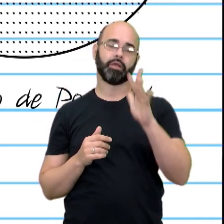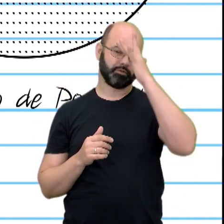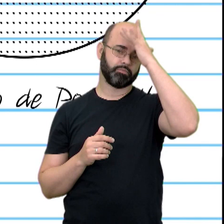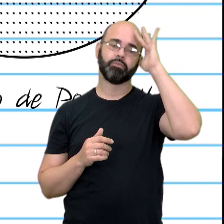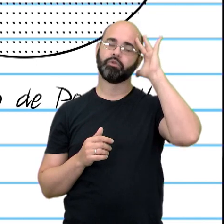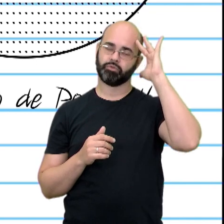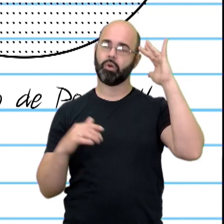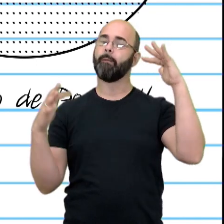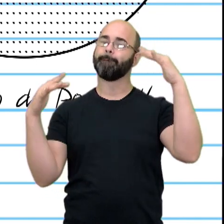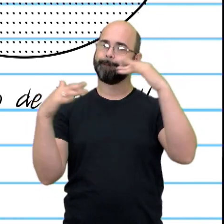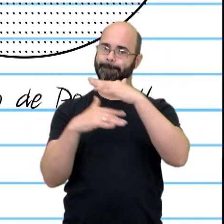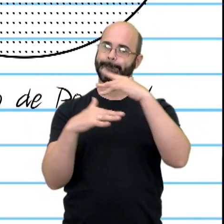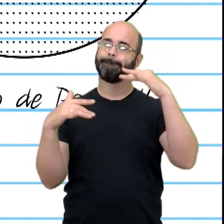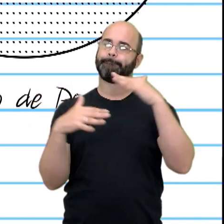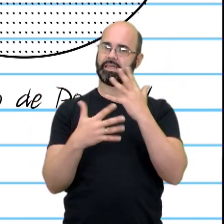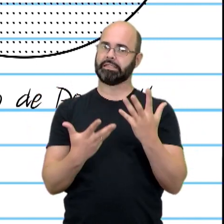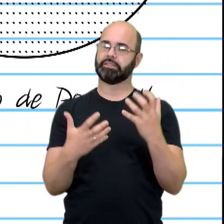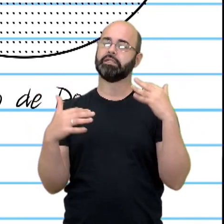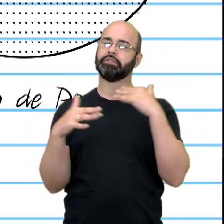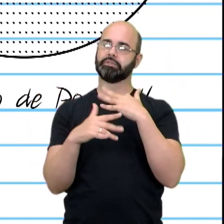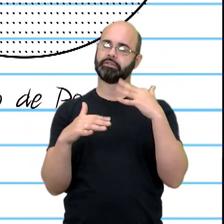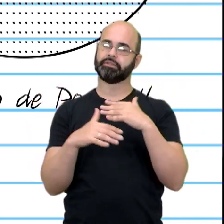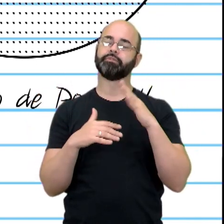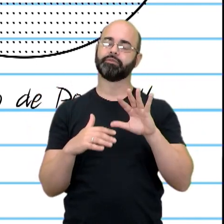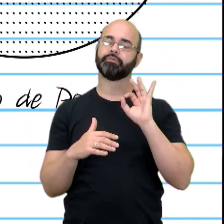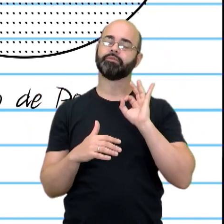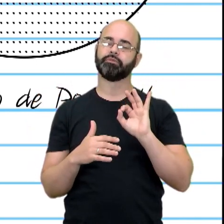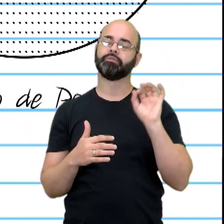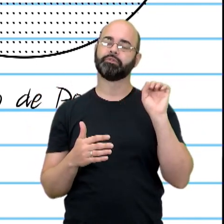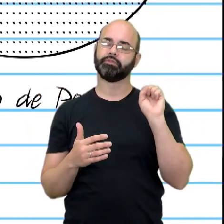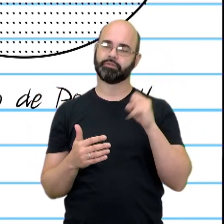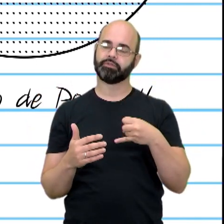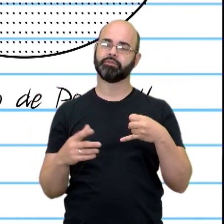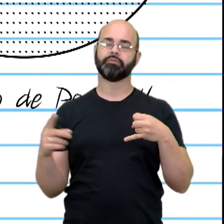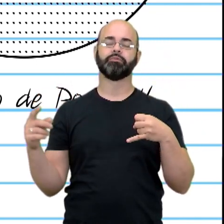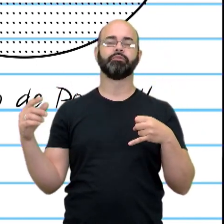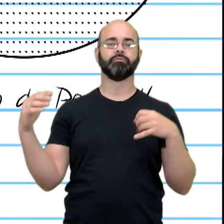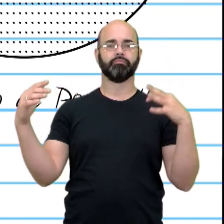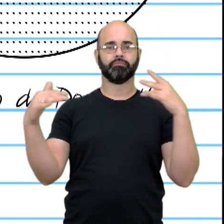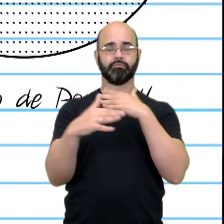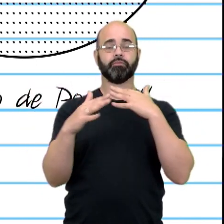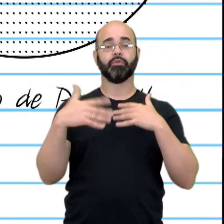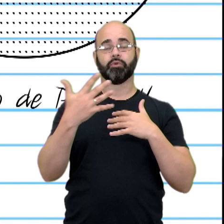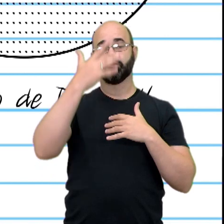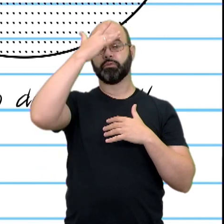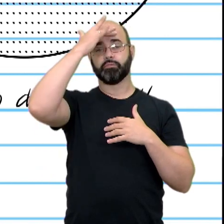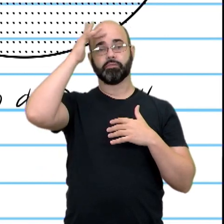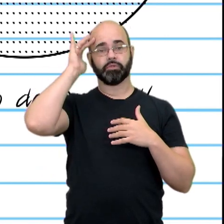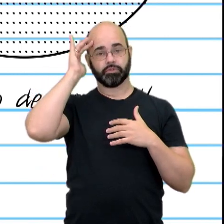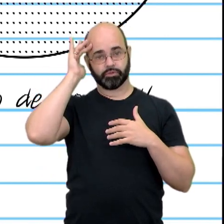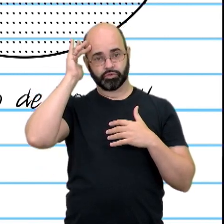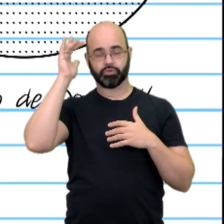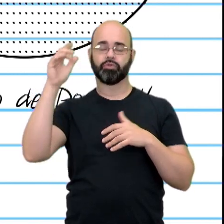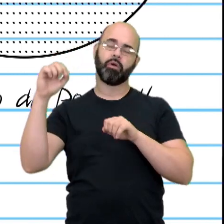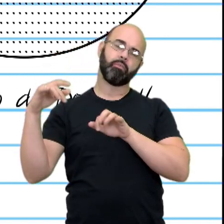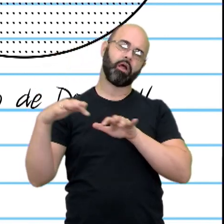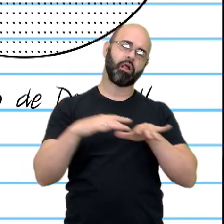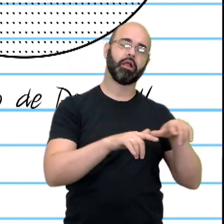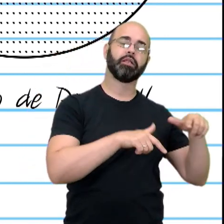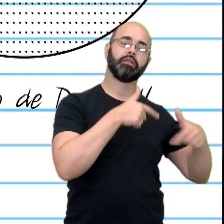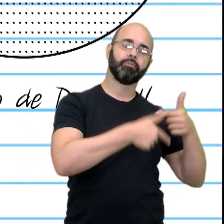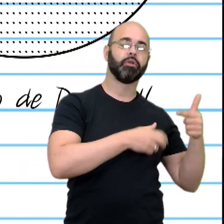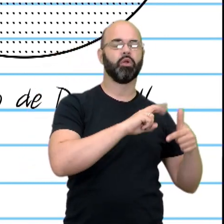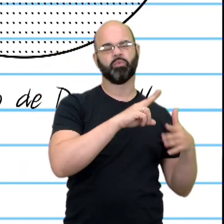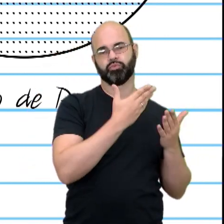movimentando. Portanto, estabeleceu-se que há uma forte integração quando o volume total de pessoas pessoas se deslocando para trabalhar e ou